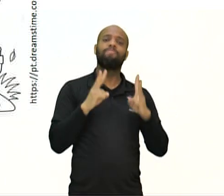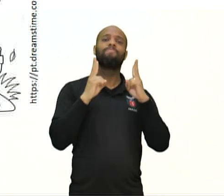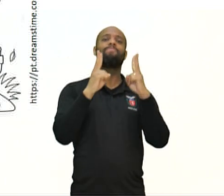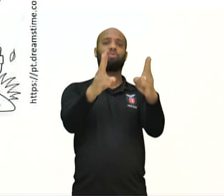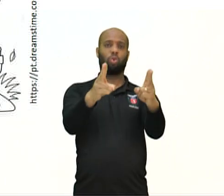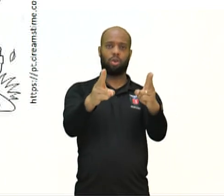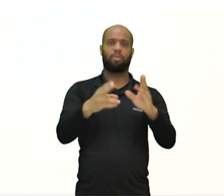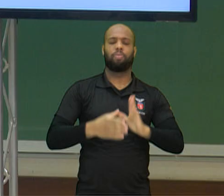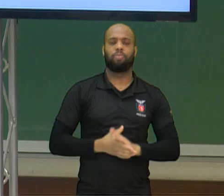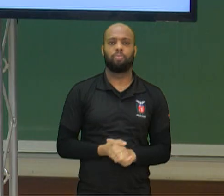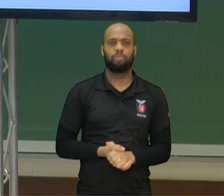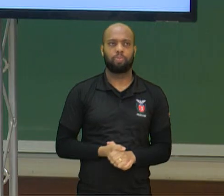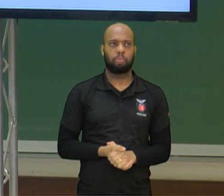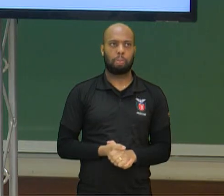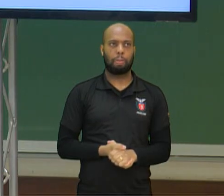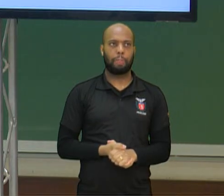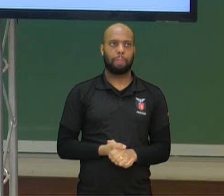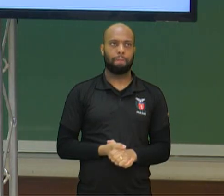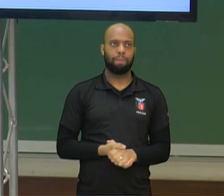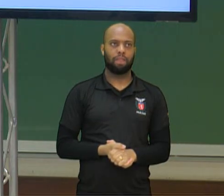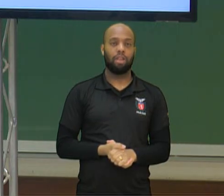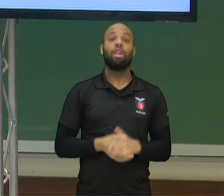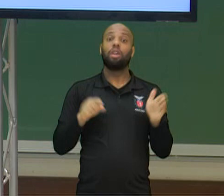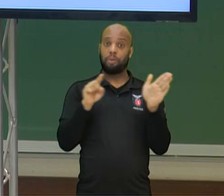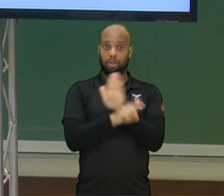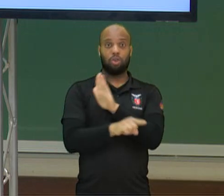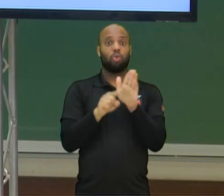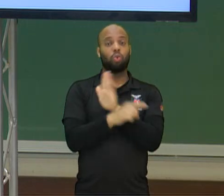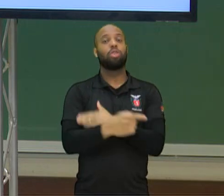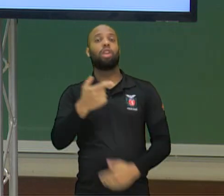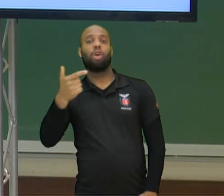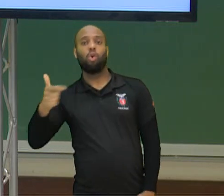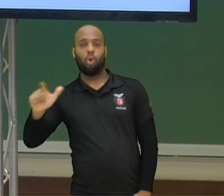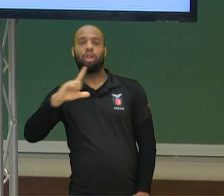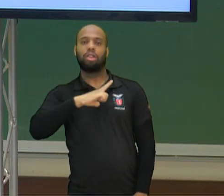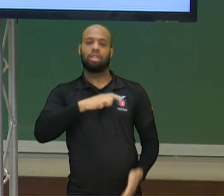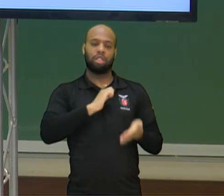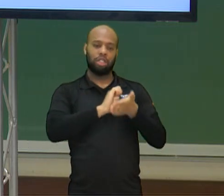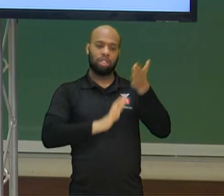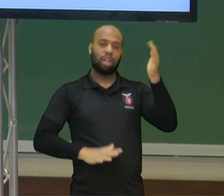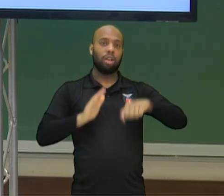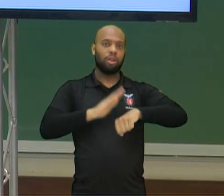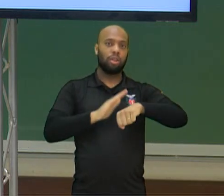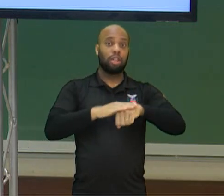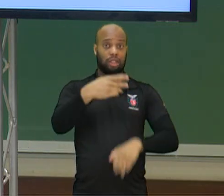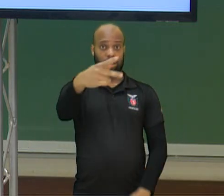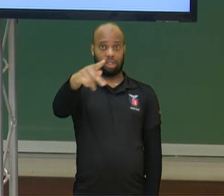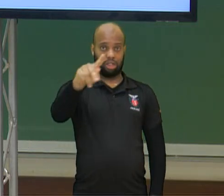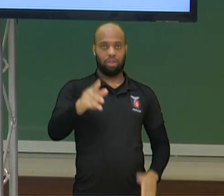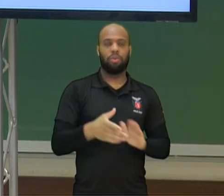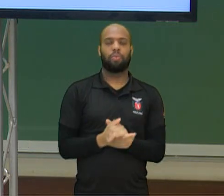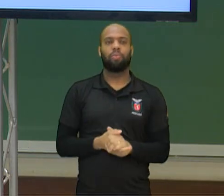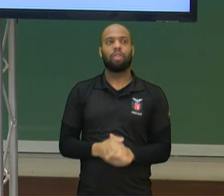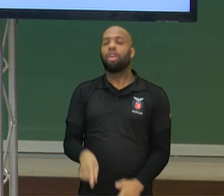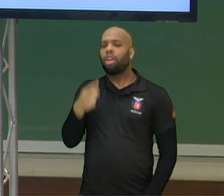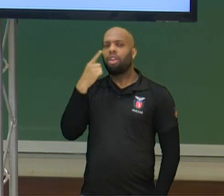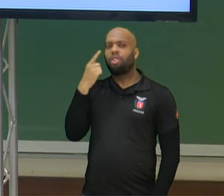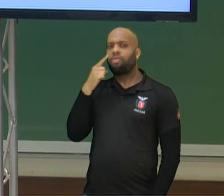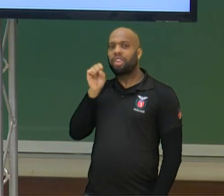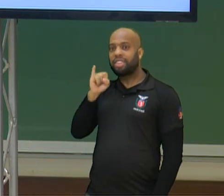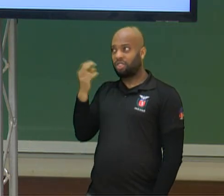binomiais iguais. E agora, mais um exercício para vocês fazerem. Vamos ver se